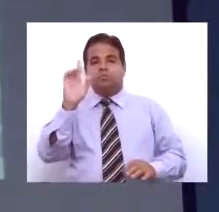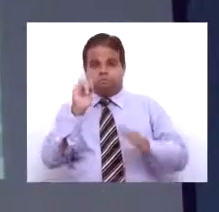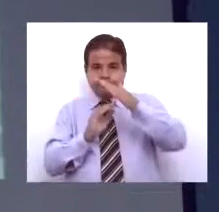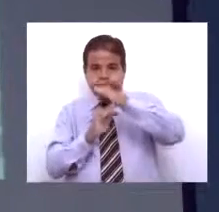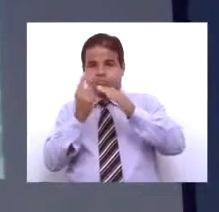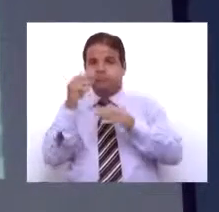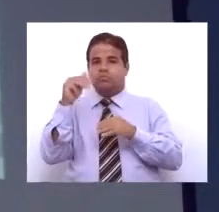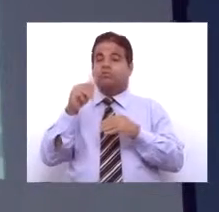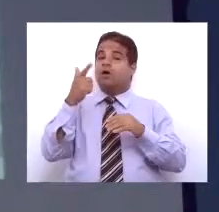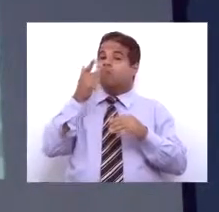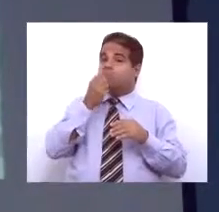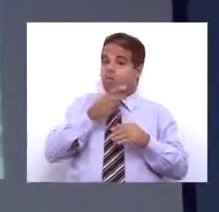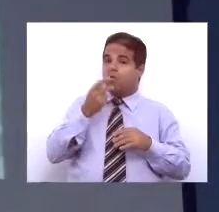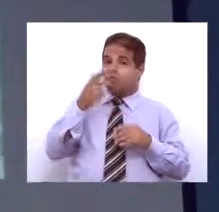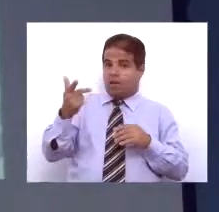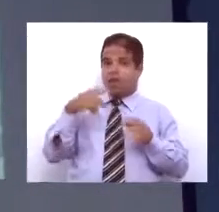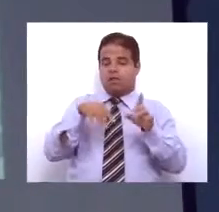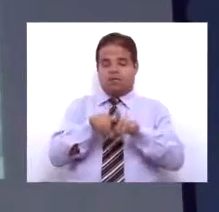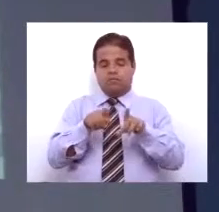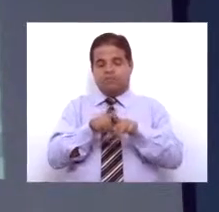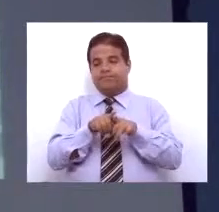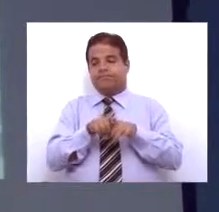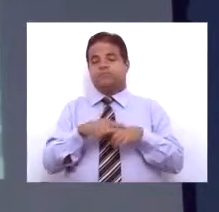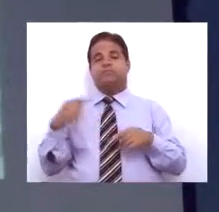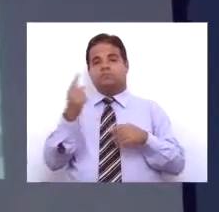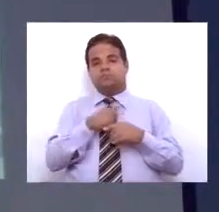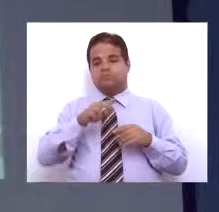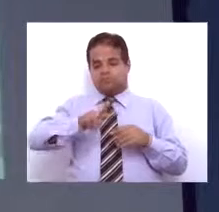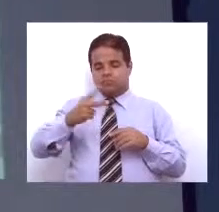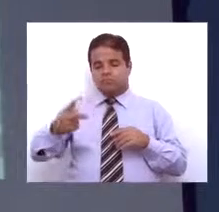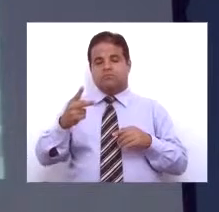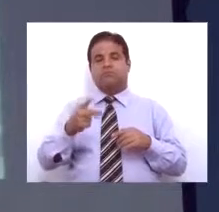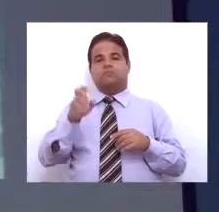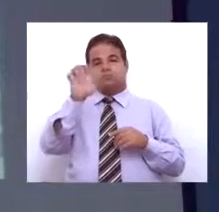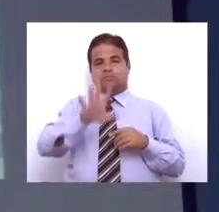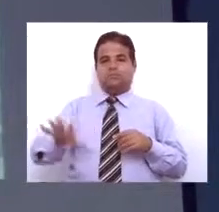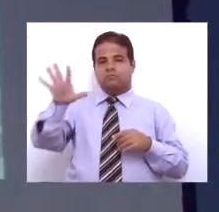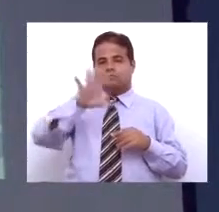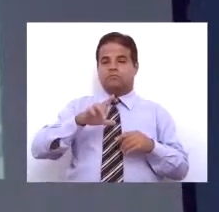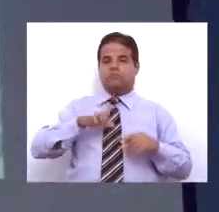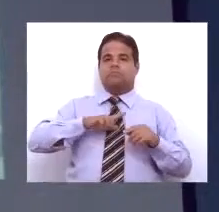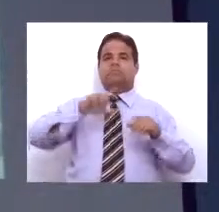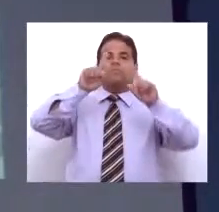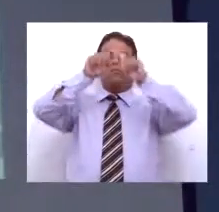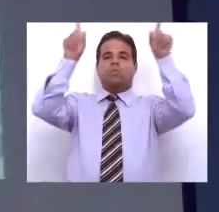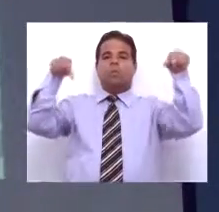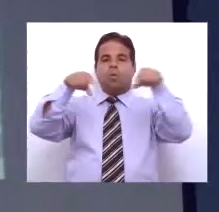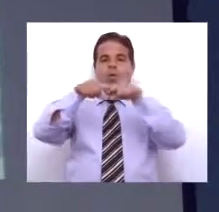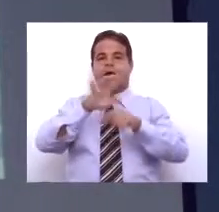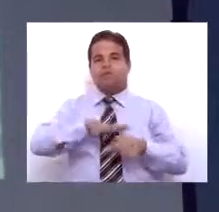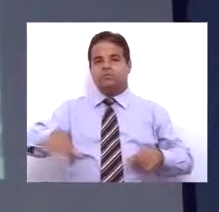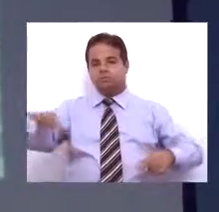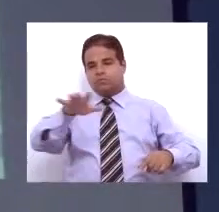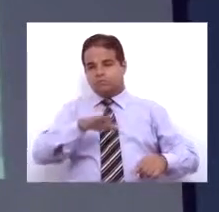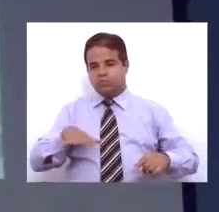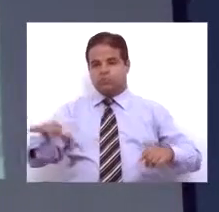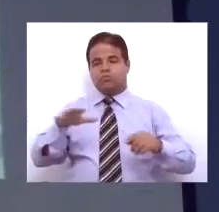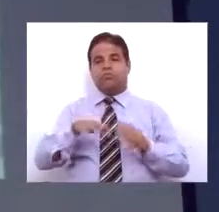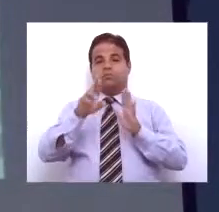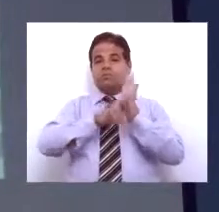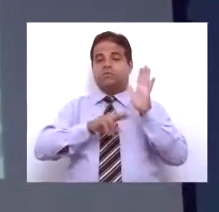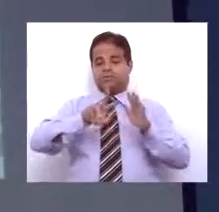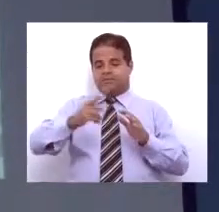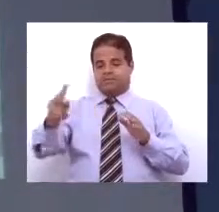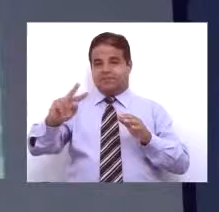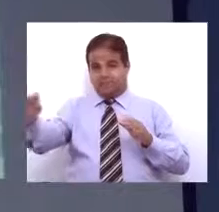é bom ressaltar que também é um nas transferências estaduais que têm um quadro de toda a receita orçamentária nas